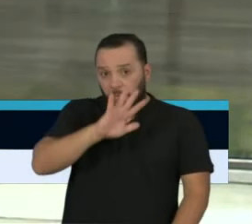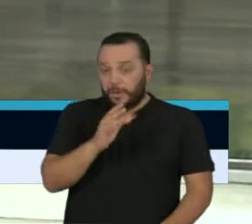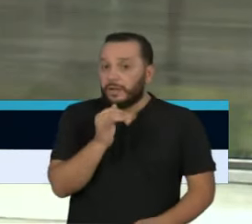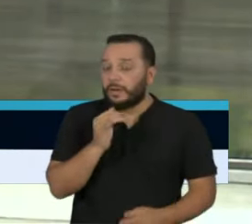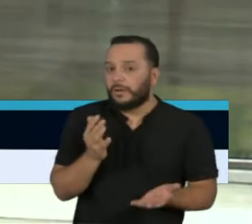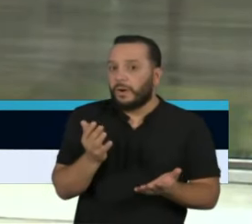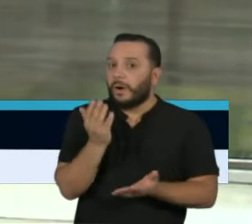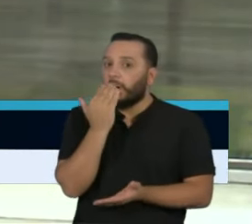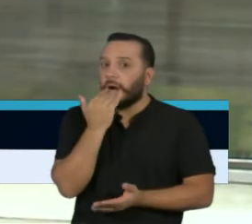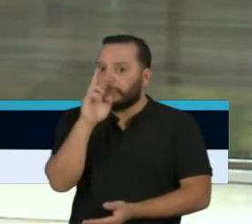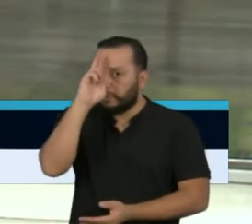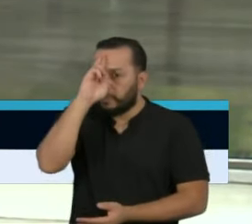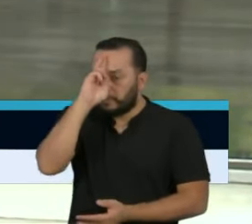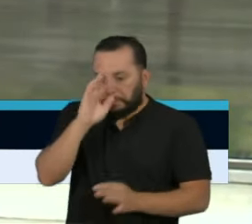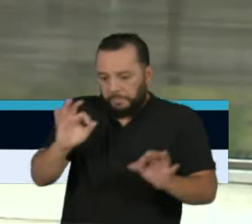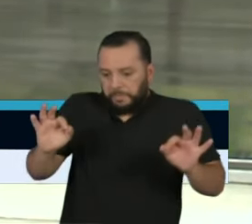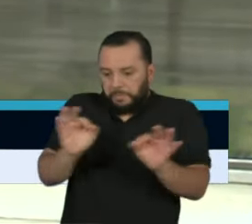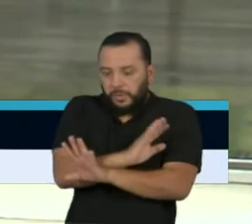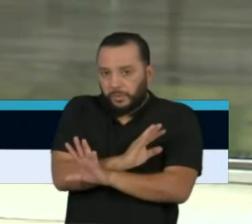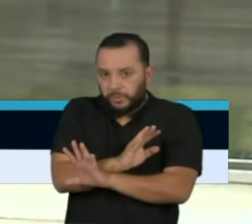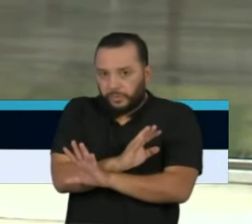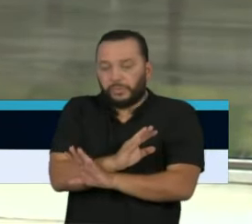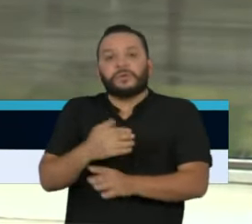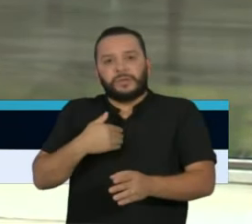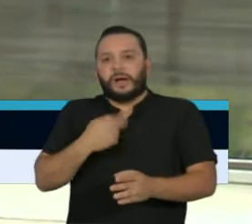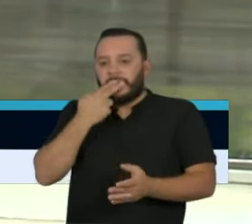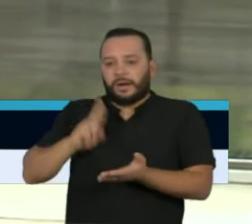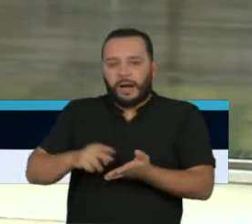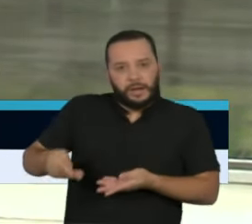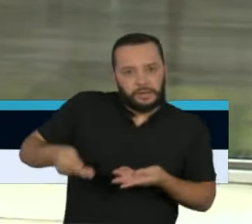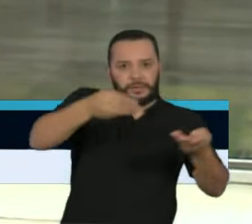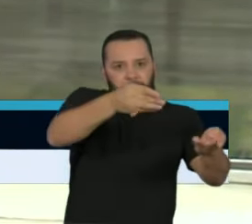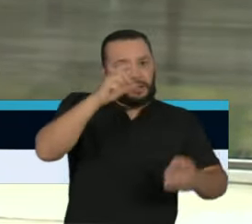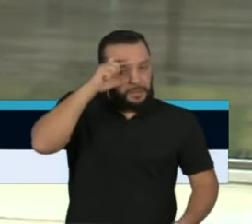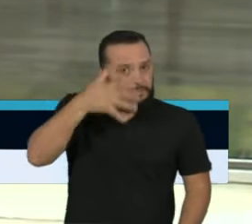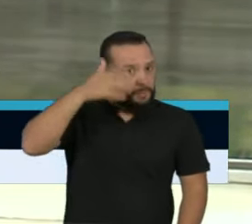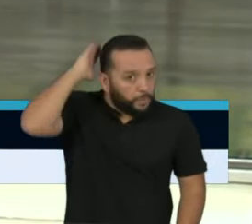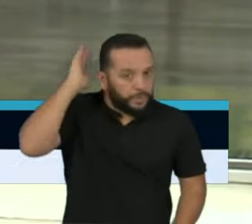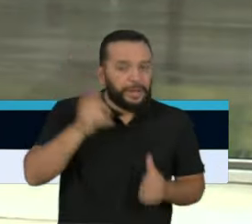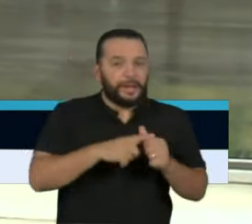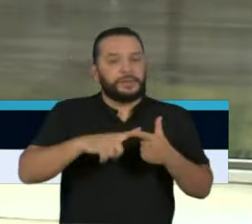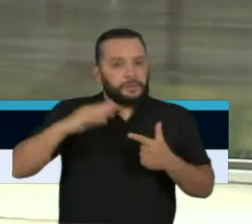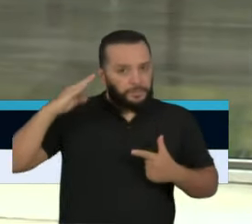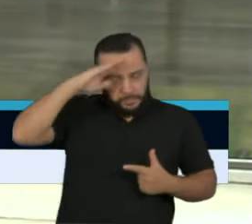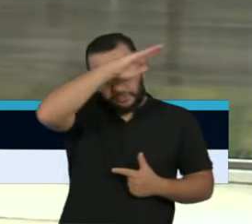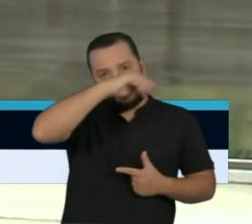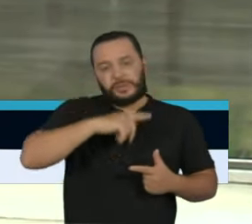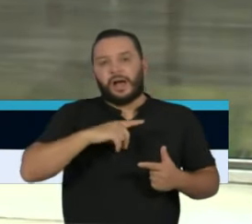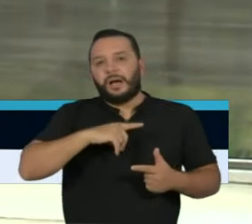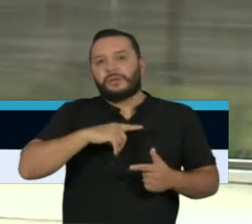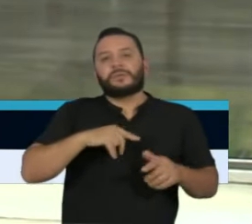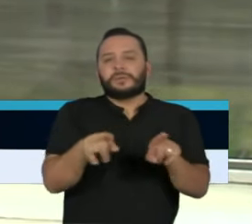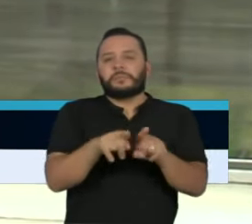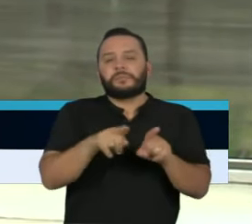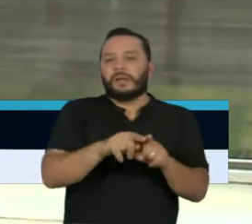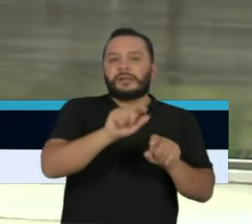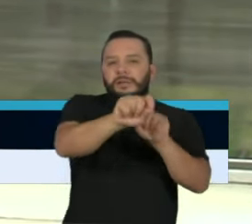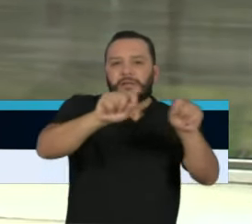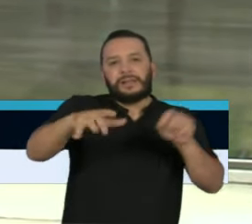ao presidente Jair Bolsonaro, ao ministro Paulo Guedes e outras autoridades econômicas